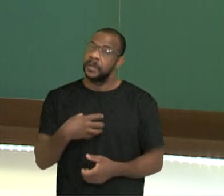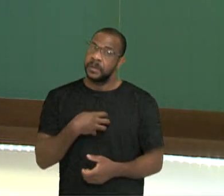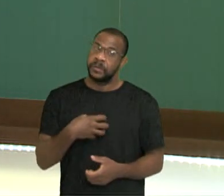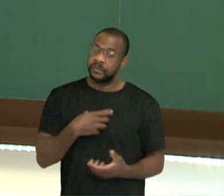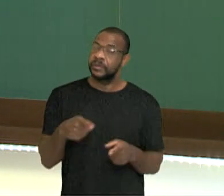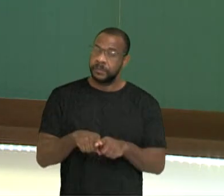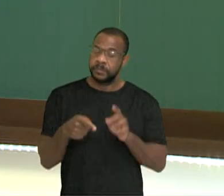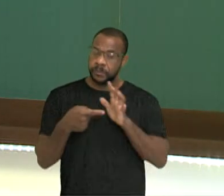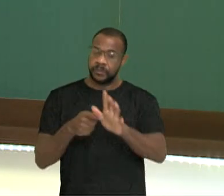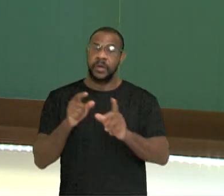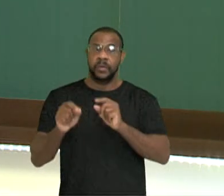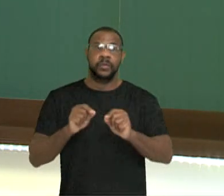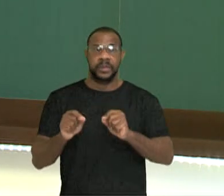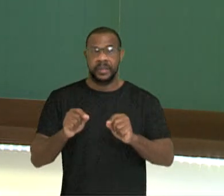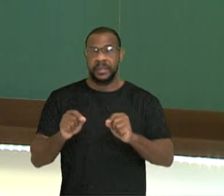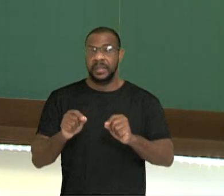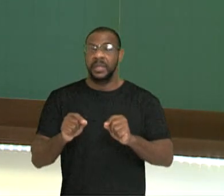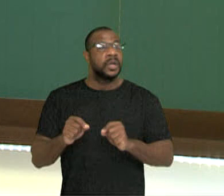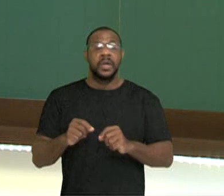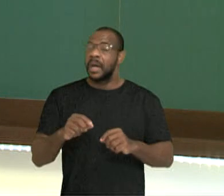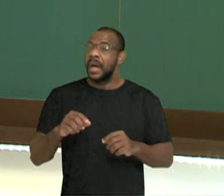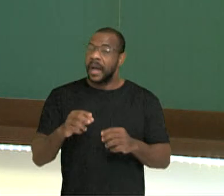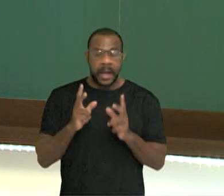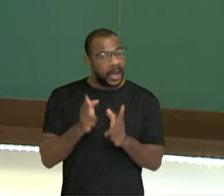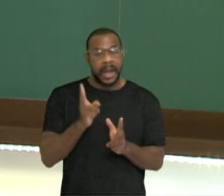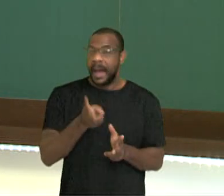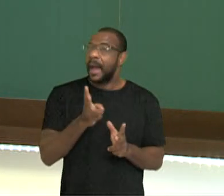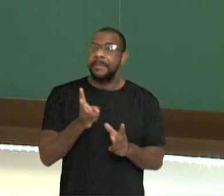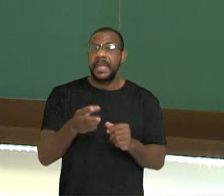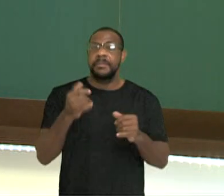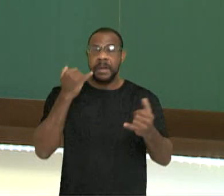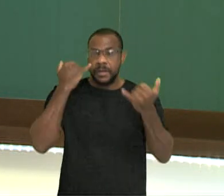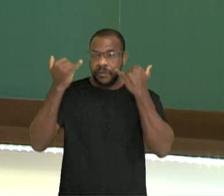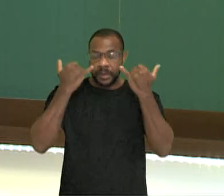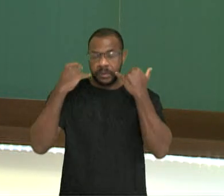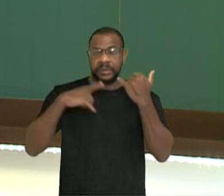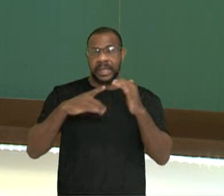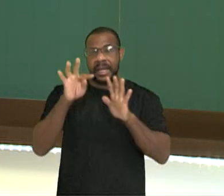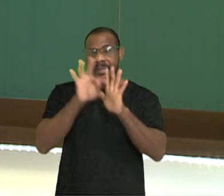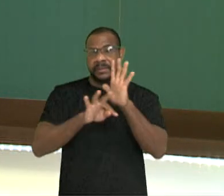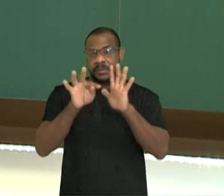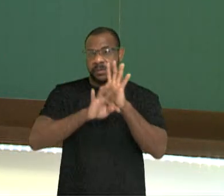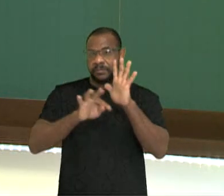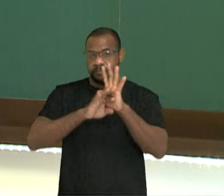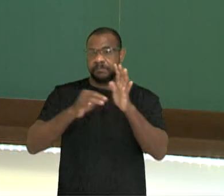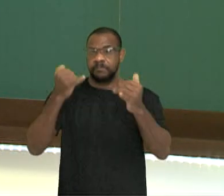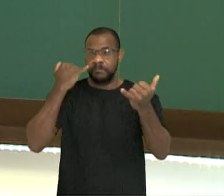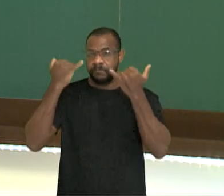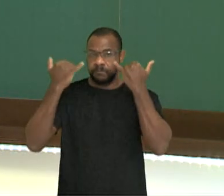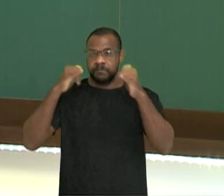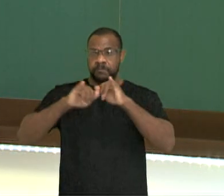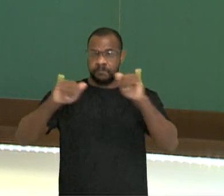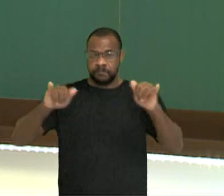de representar os mesmos dados que estavam presentes na notícia anteriormente lida.